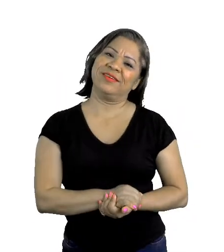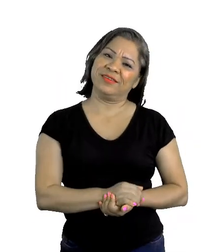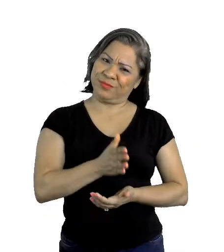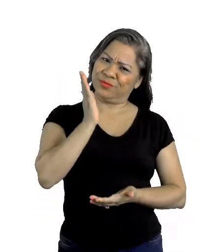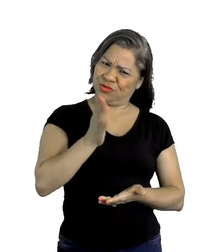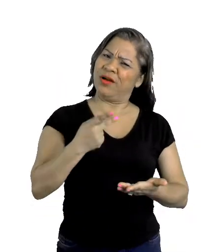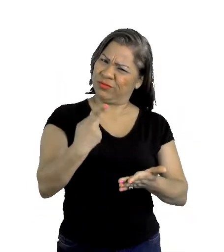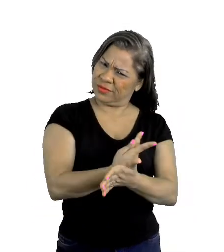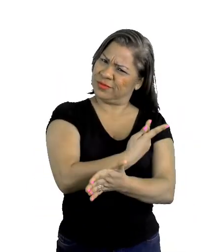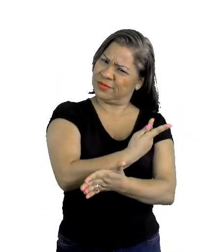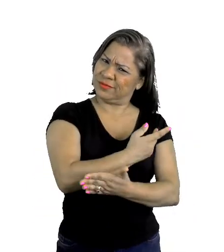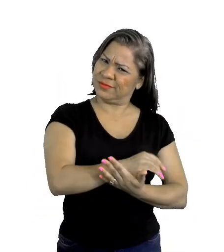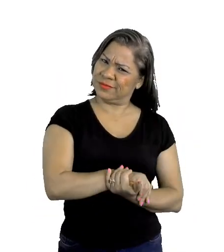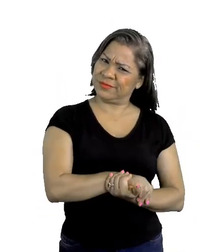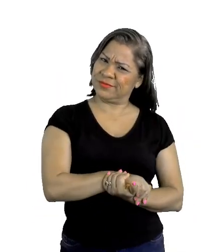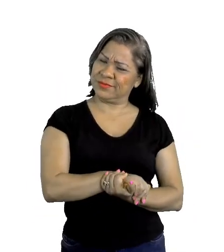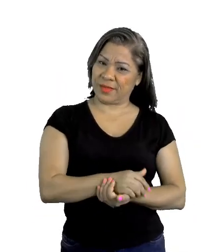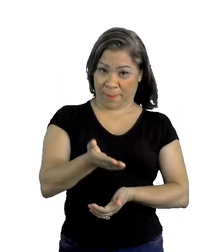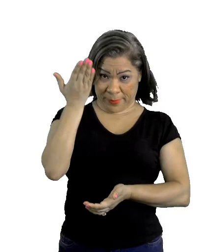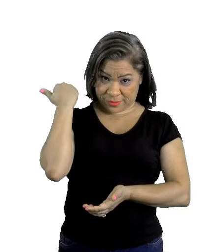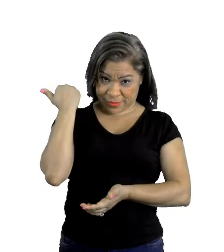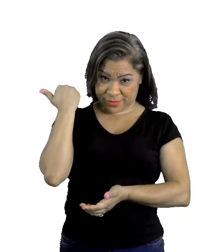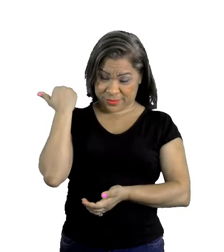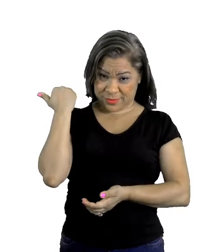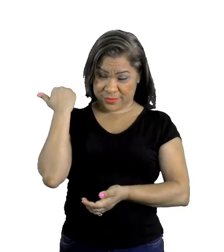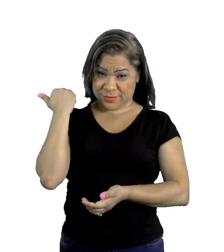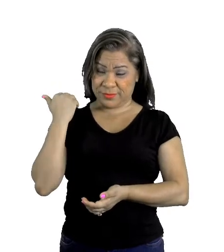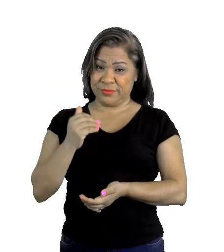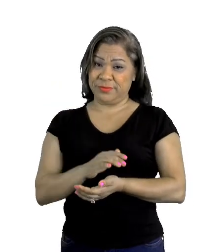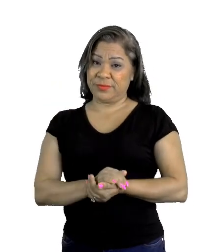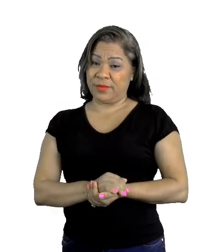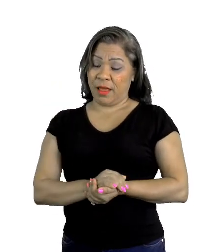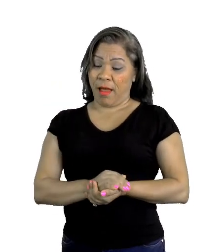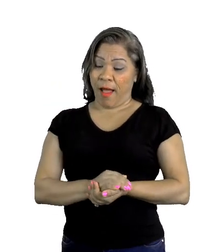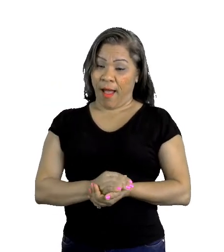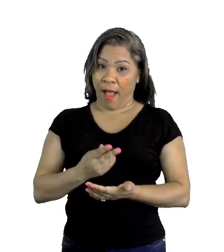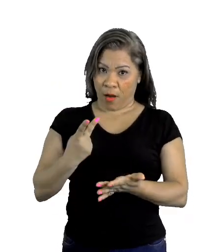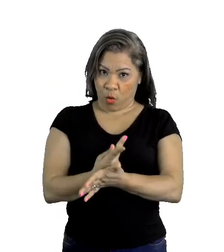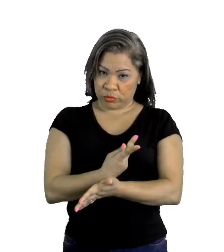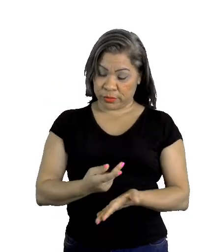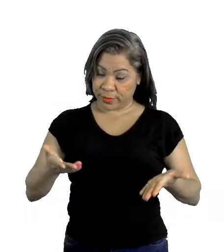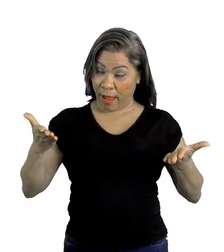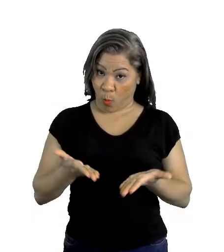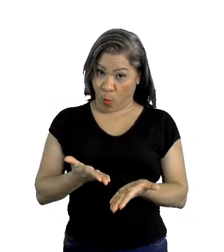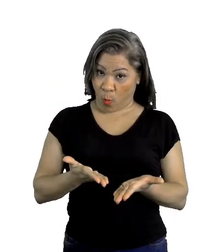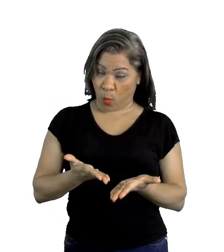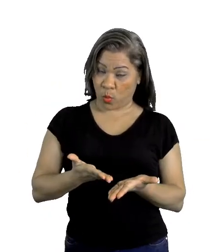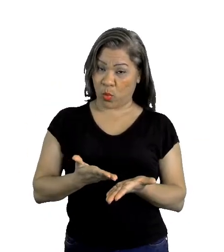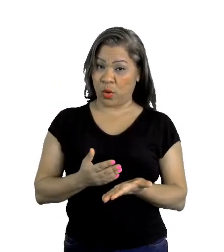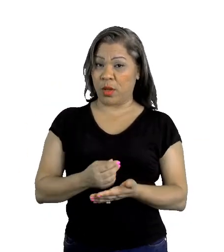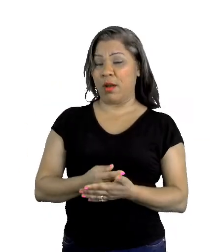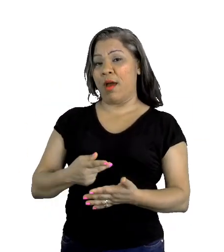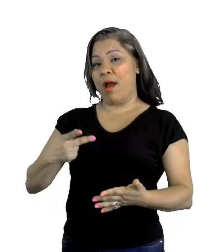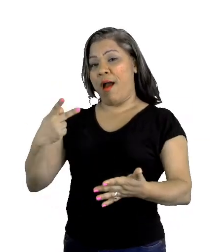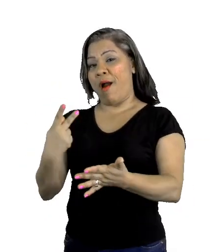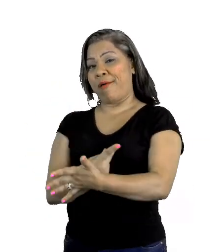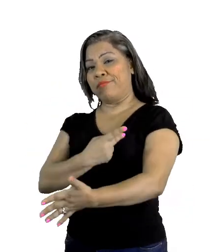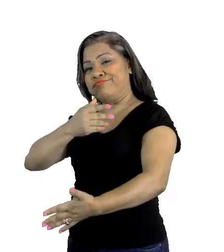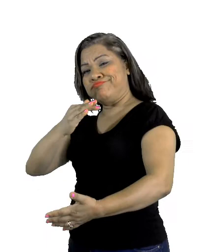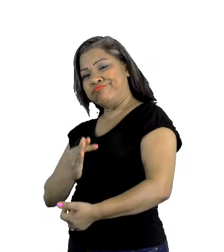aconteceu, passado, está acontecendo, presente ou ainda